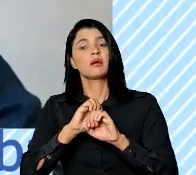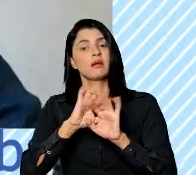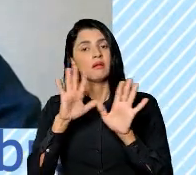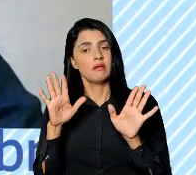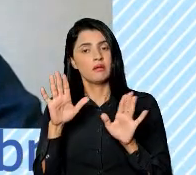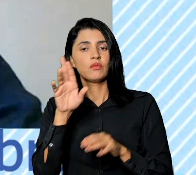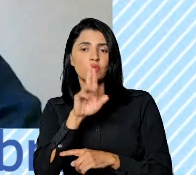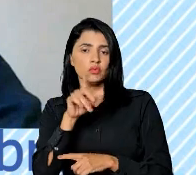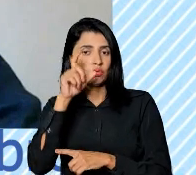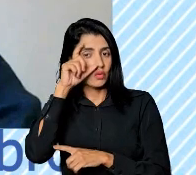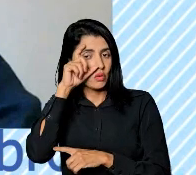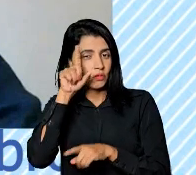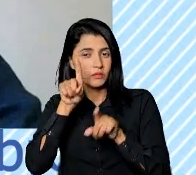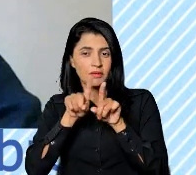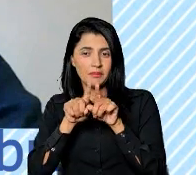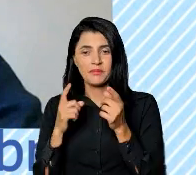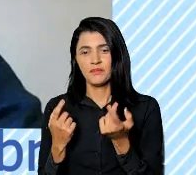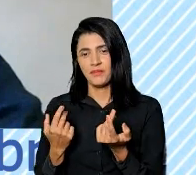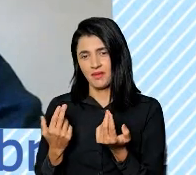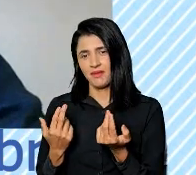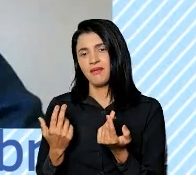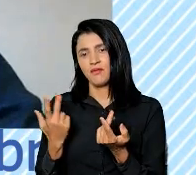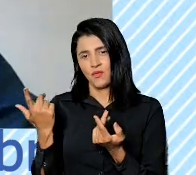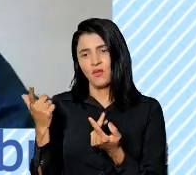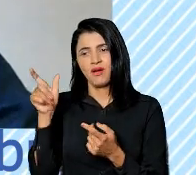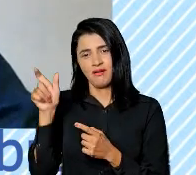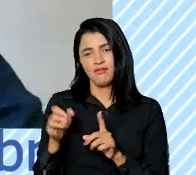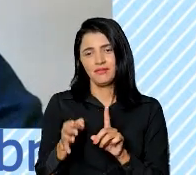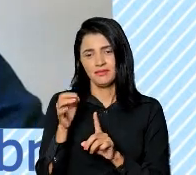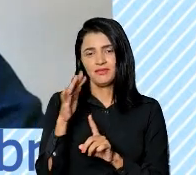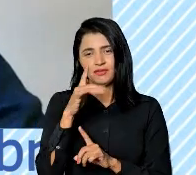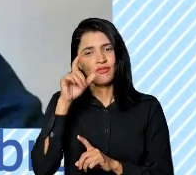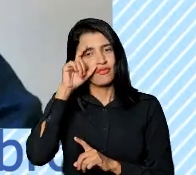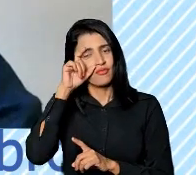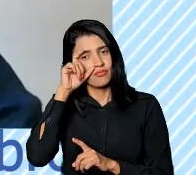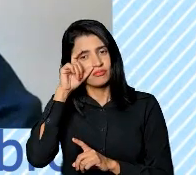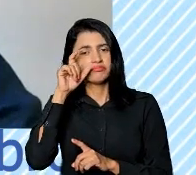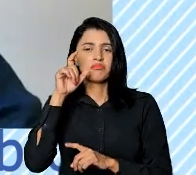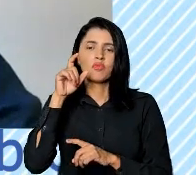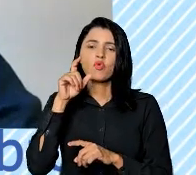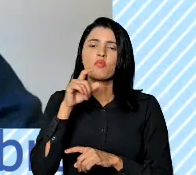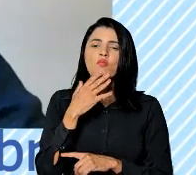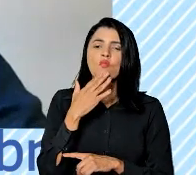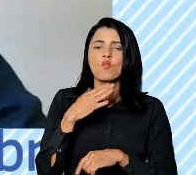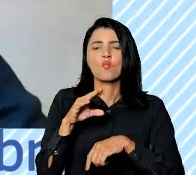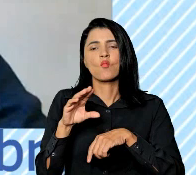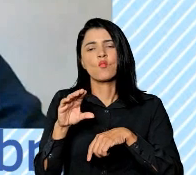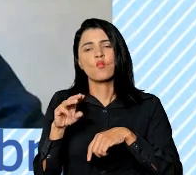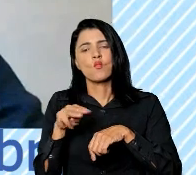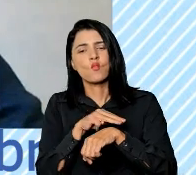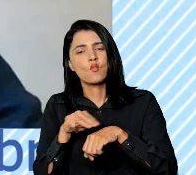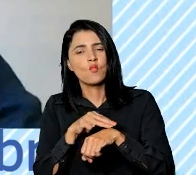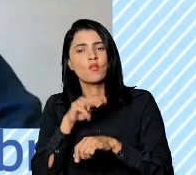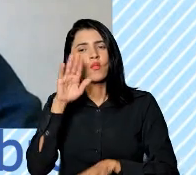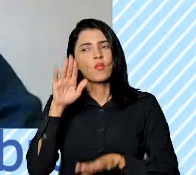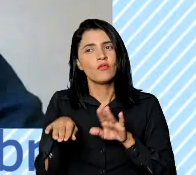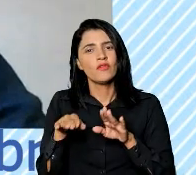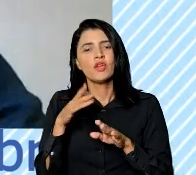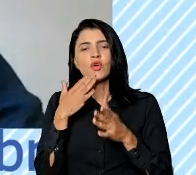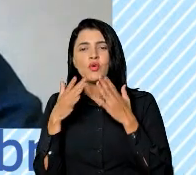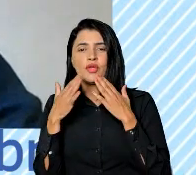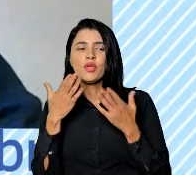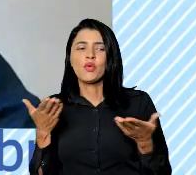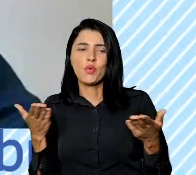óculos também, como a desembargadora Terezinha, com aros grossos, de cor marrom. Às vezes eles são mais coloridos, mas hoje são os de cor